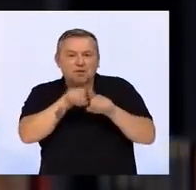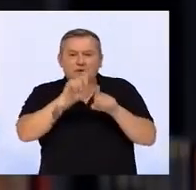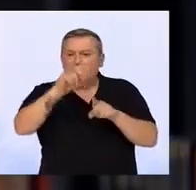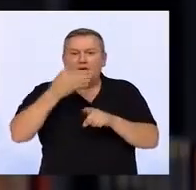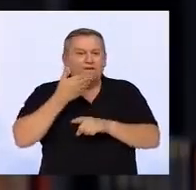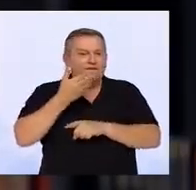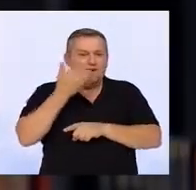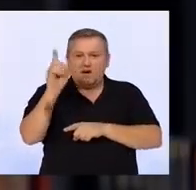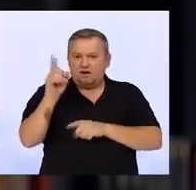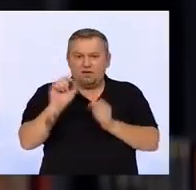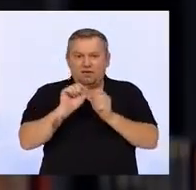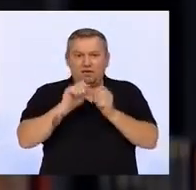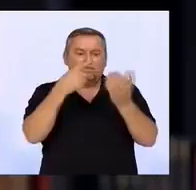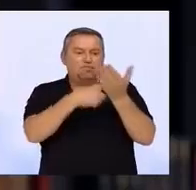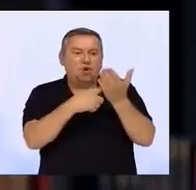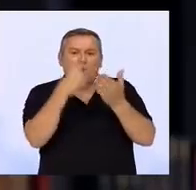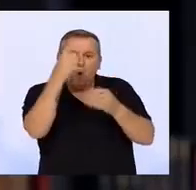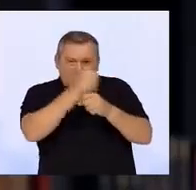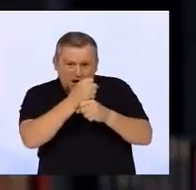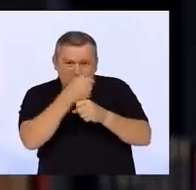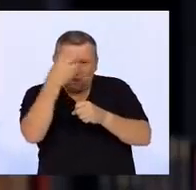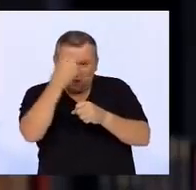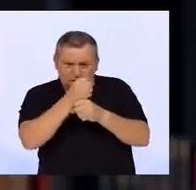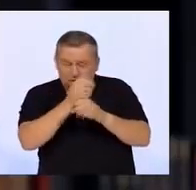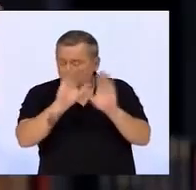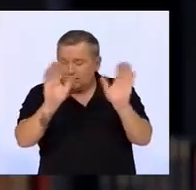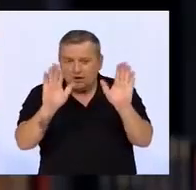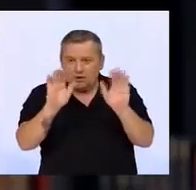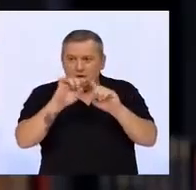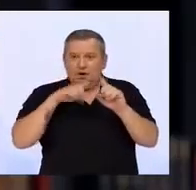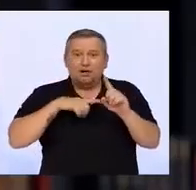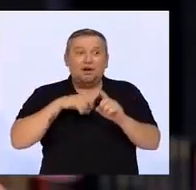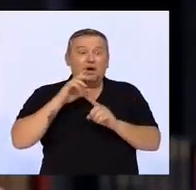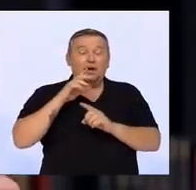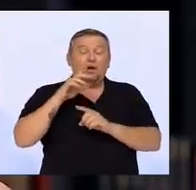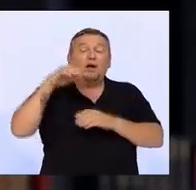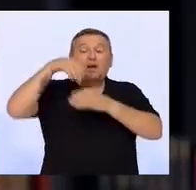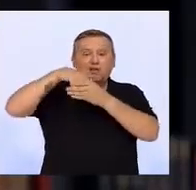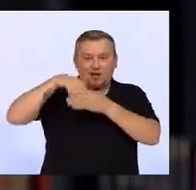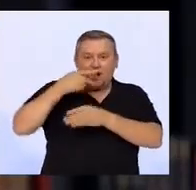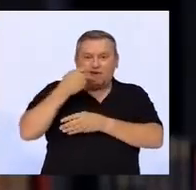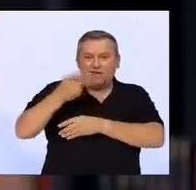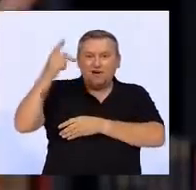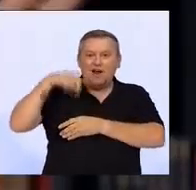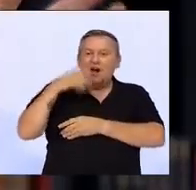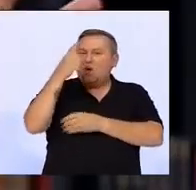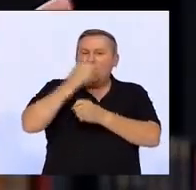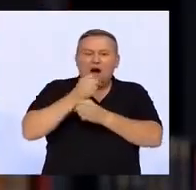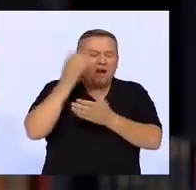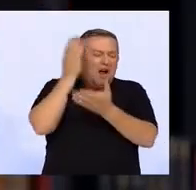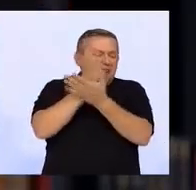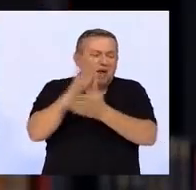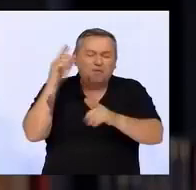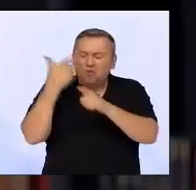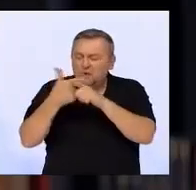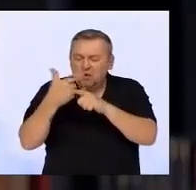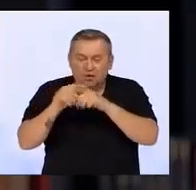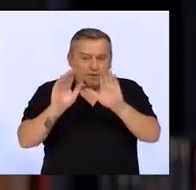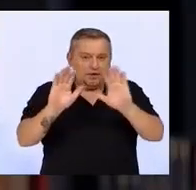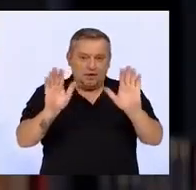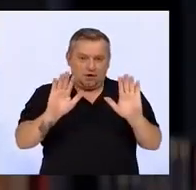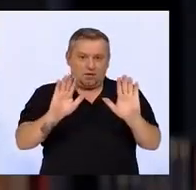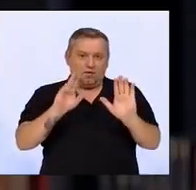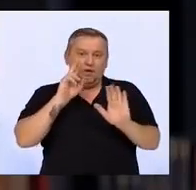assim que eu possa prometer. Vai ser em 1 ano, em 2 anos. Não. Tem um que promete resolver, assim, astrais. Bom, então, primeiro você tem que enfrentar essa